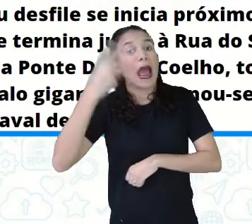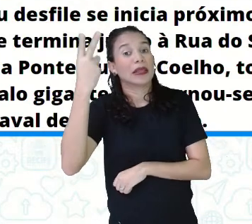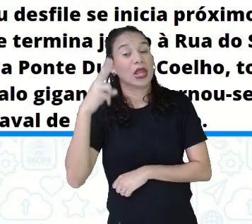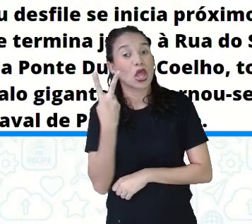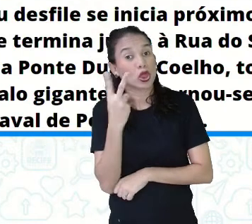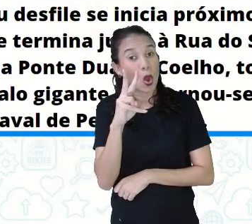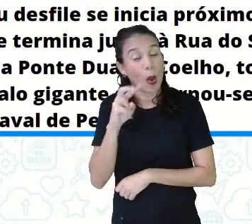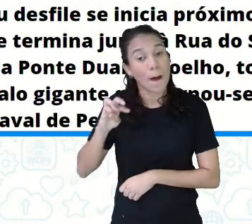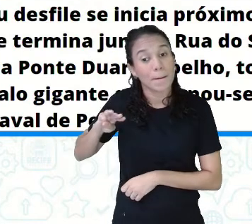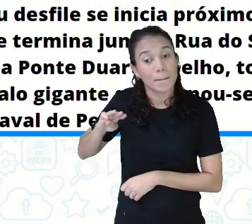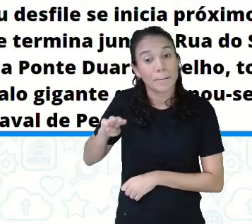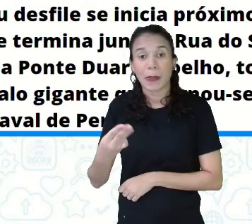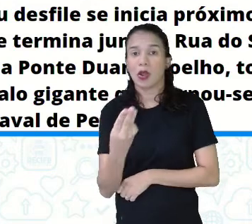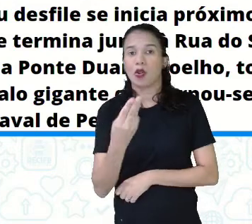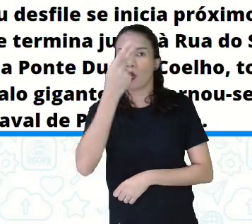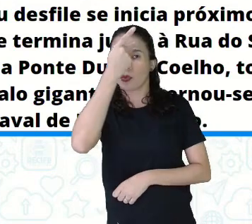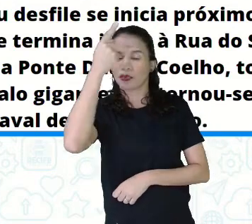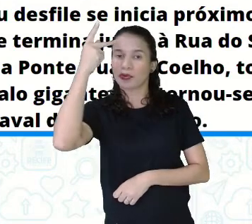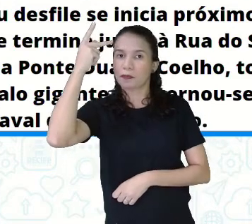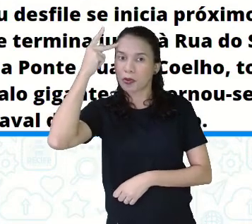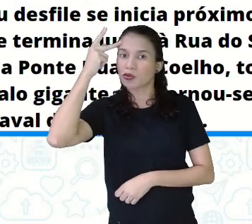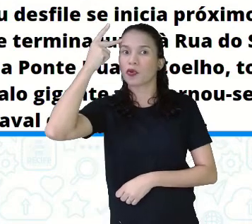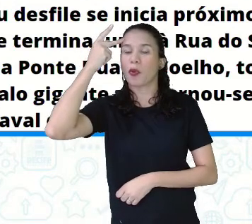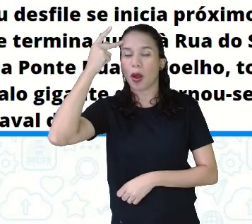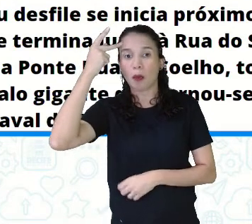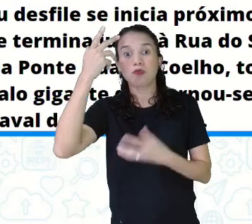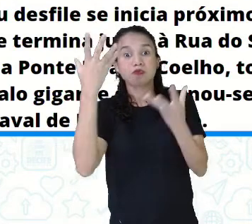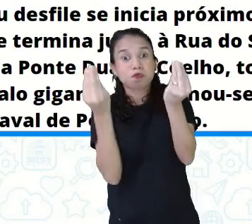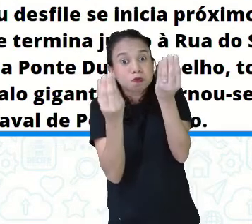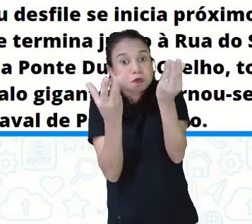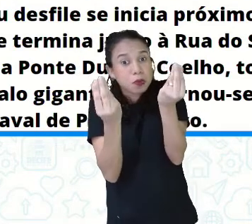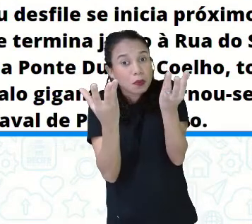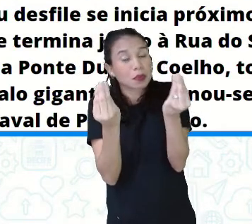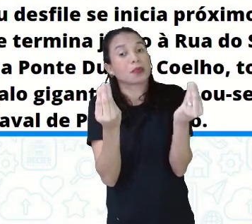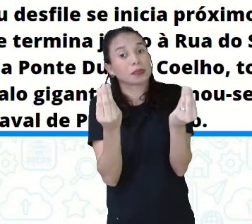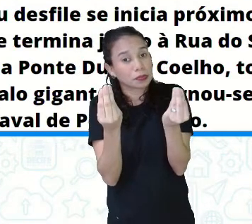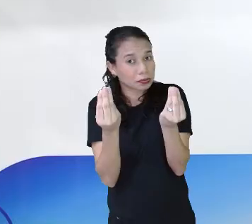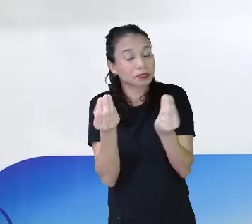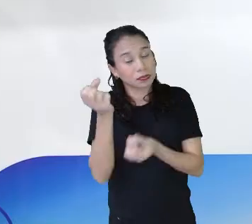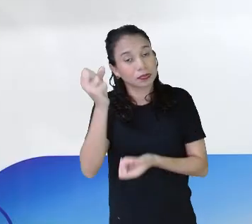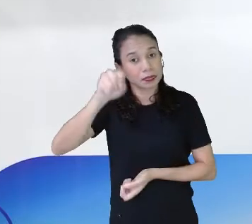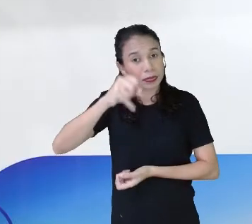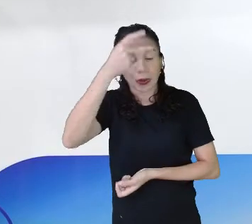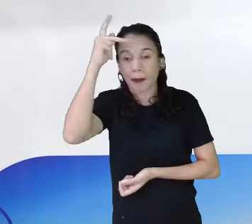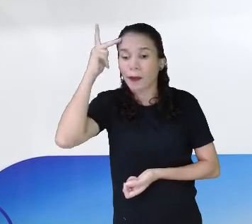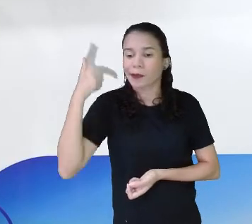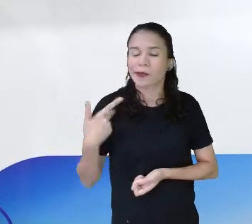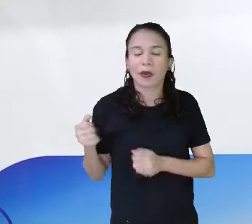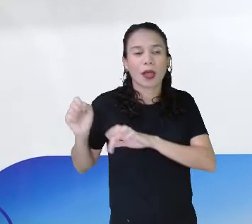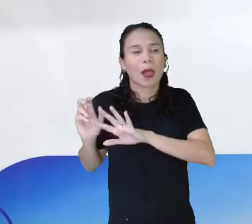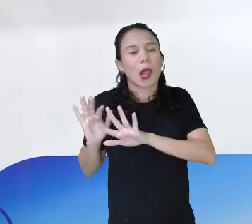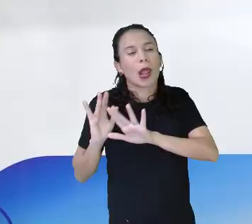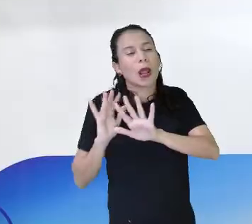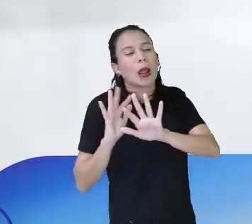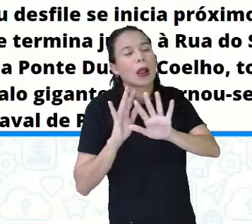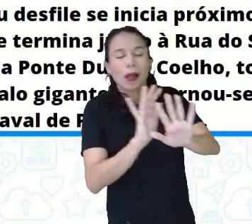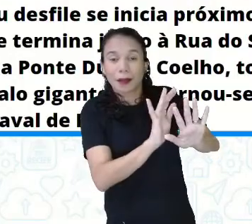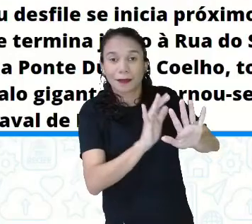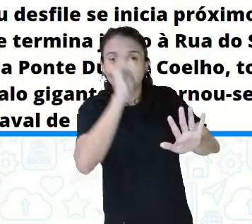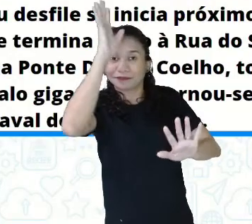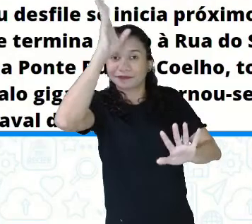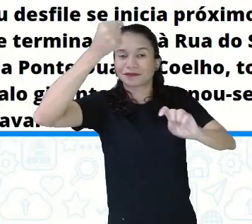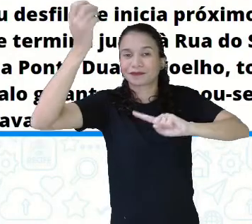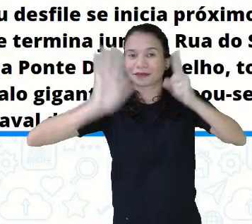2 milhões de foliões, gente. 2 milhões é muita gente que vai atrás do galo, né? Então, o